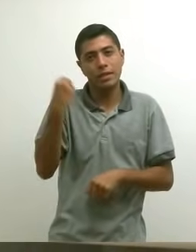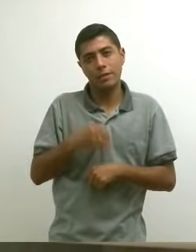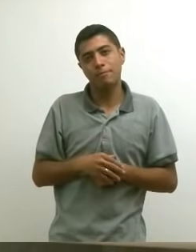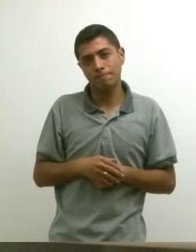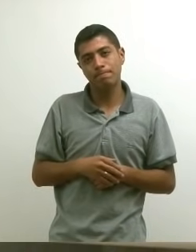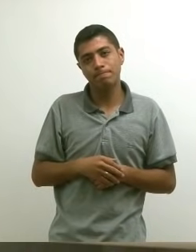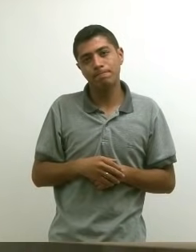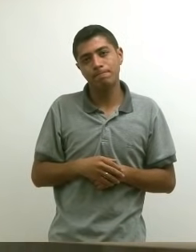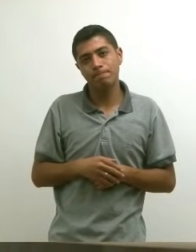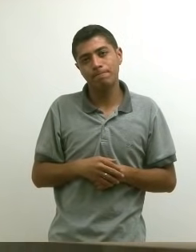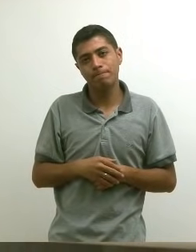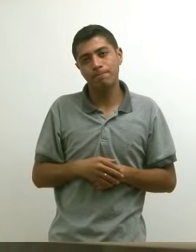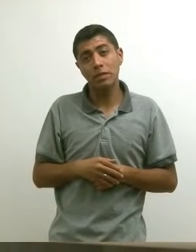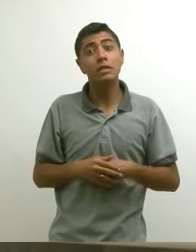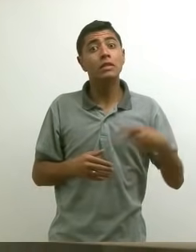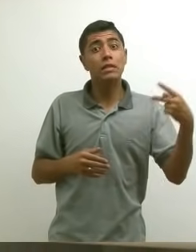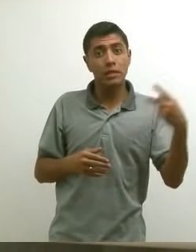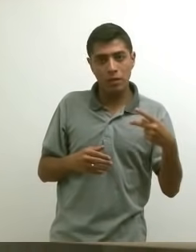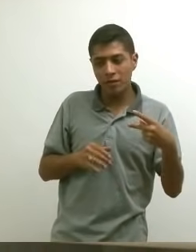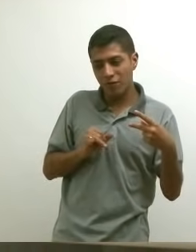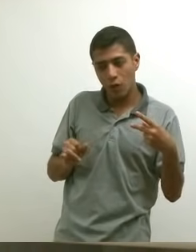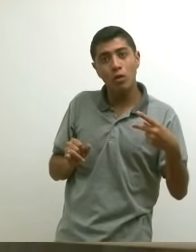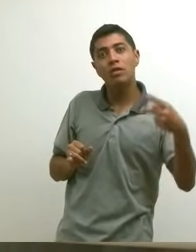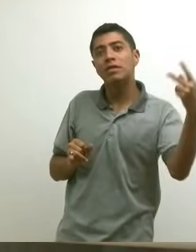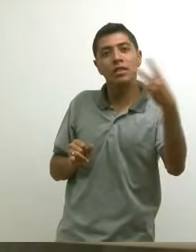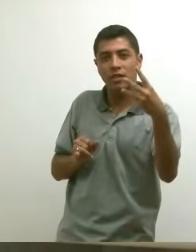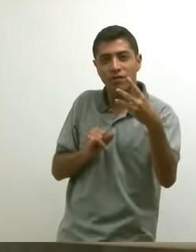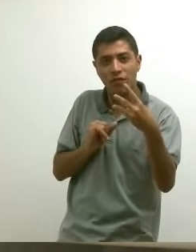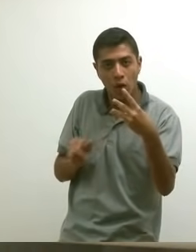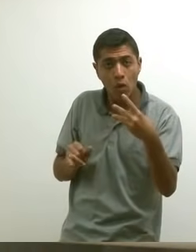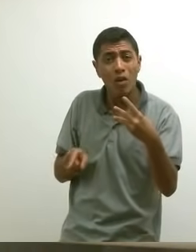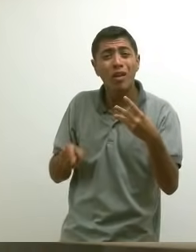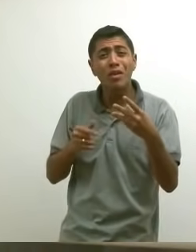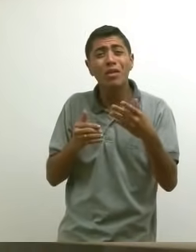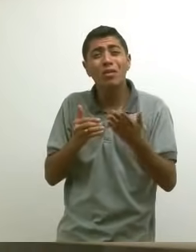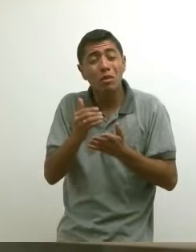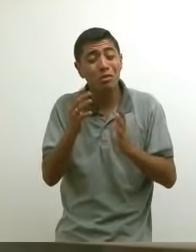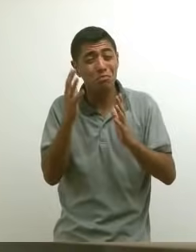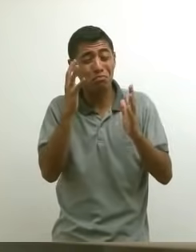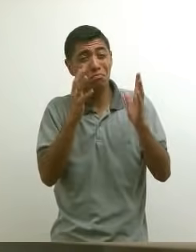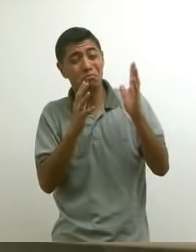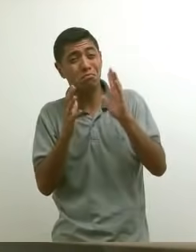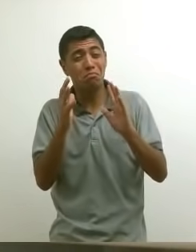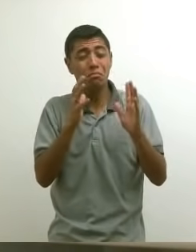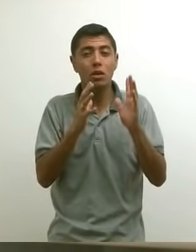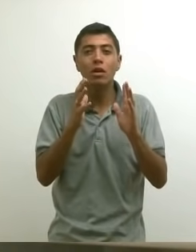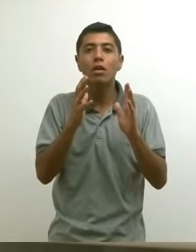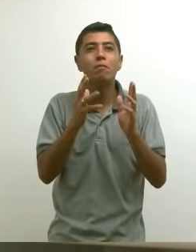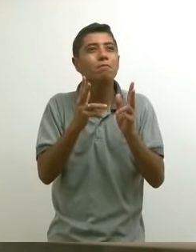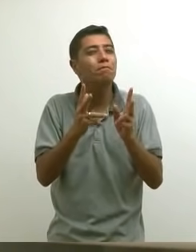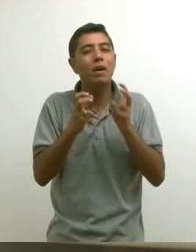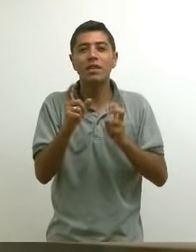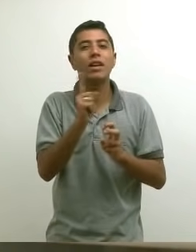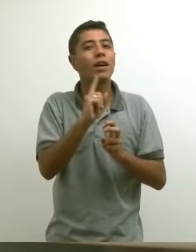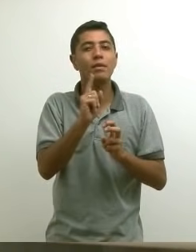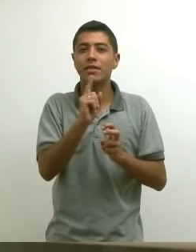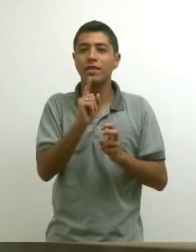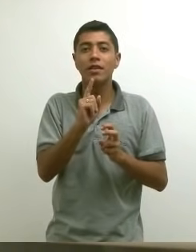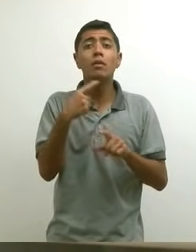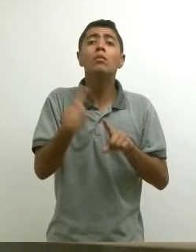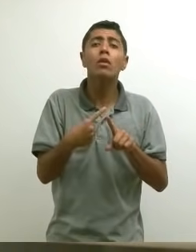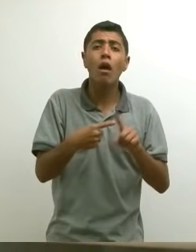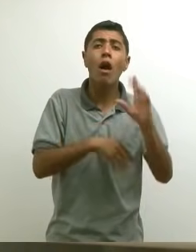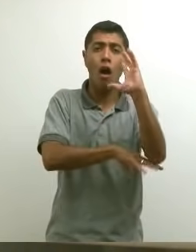goiabeira e depois de um certo tempo nunca mais vai chegar vai bem é porque ela vai chegar o conceito brasileiro e assim nós adultos temos a relação com